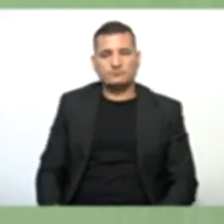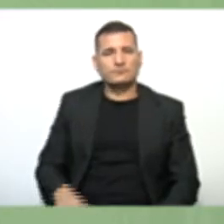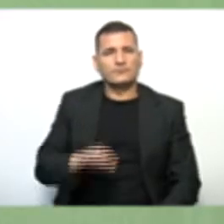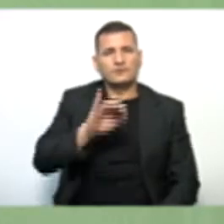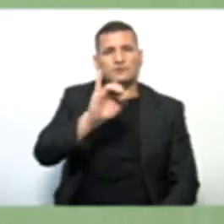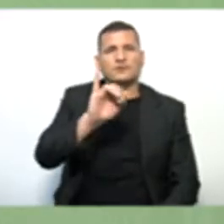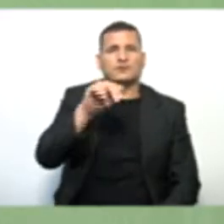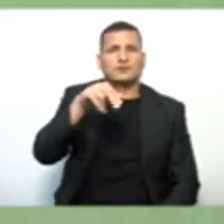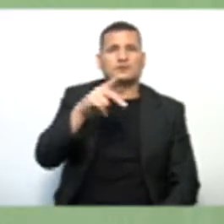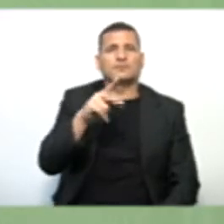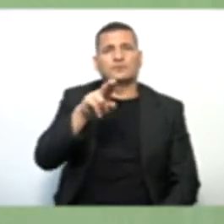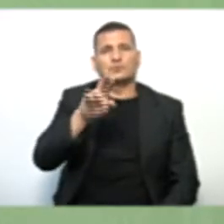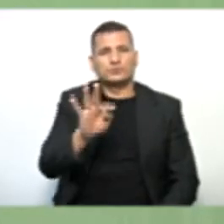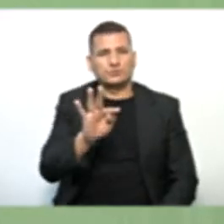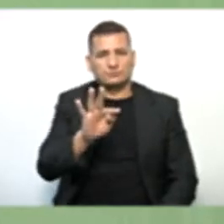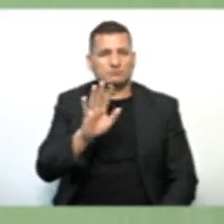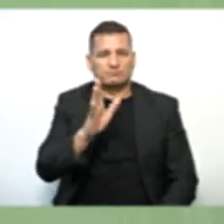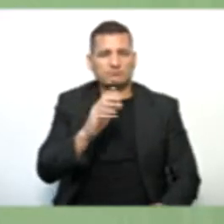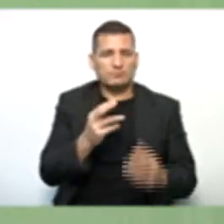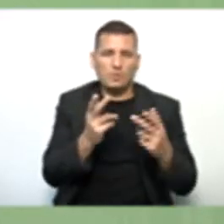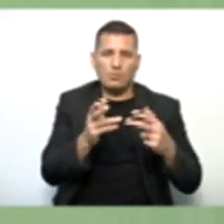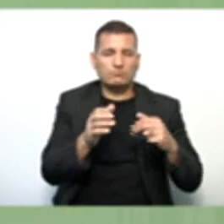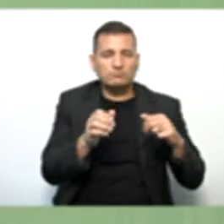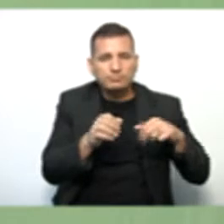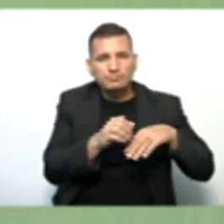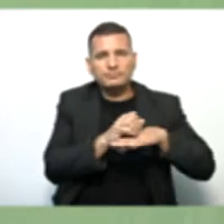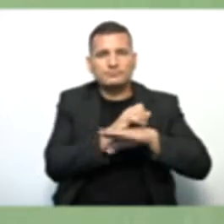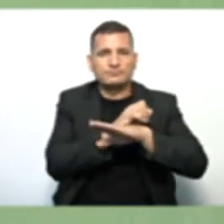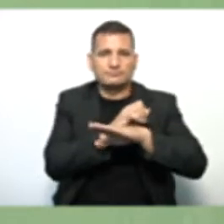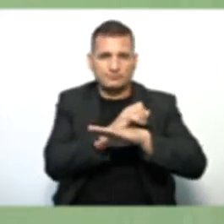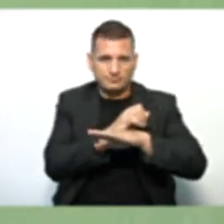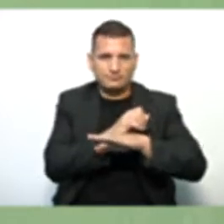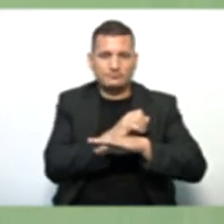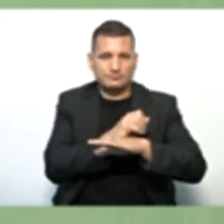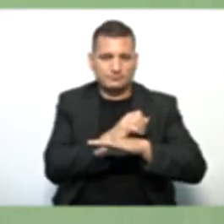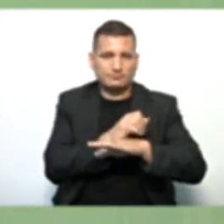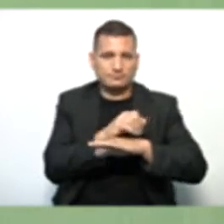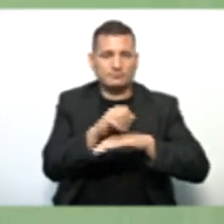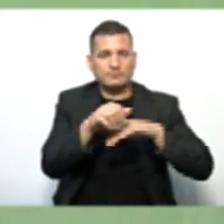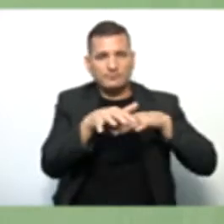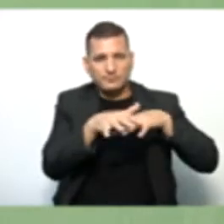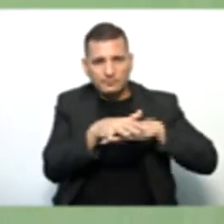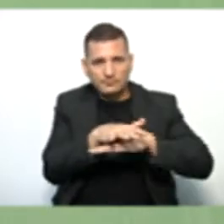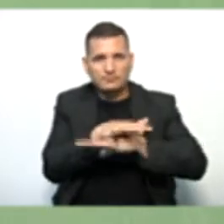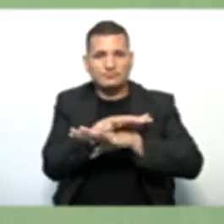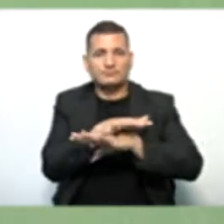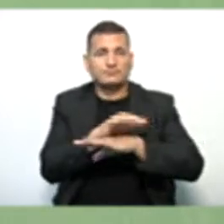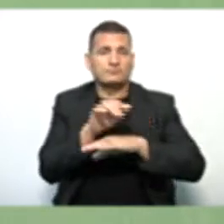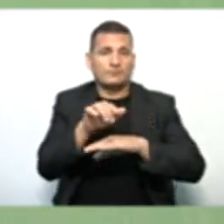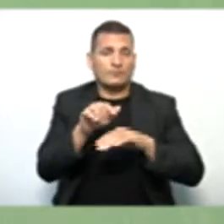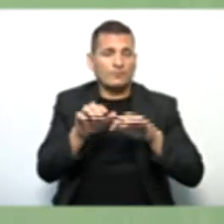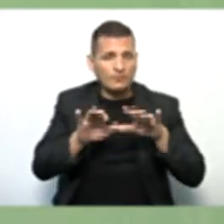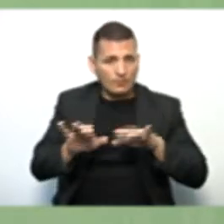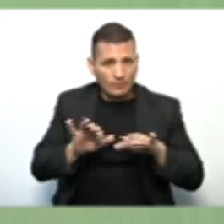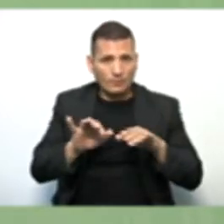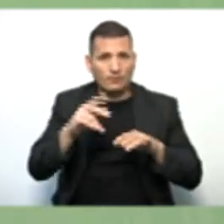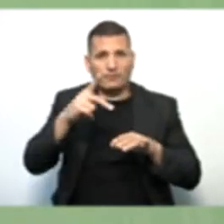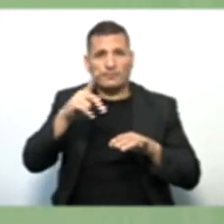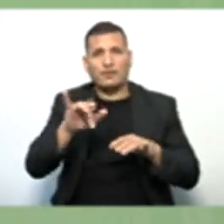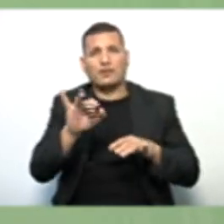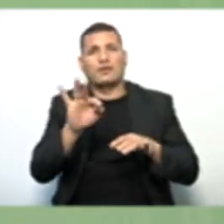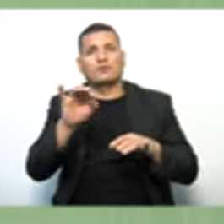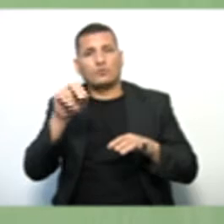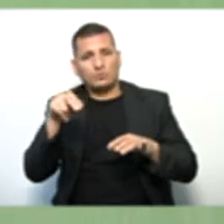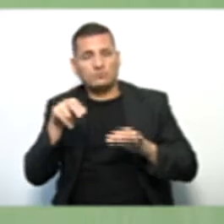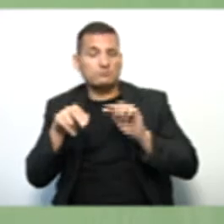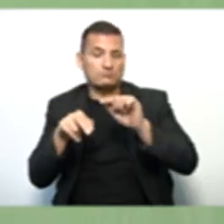Com input, gente. Lembra lá? Do input? Então, toda vez que a gente fala de entrada, pelo menos lá na codificação Python, a gente está falando de